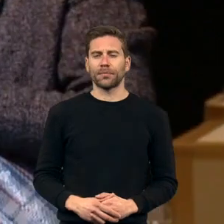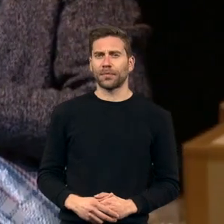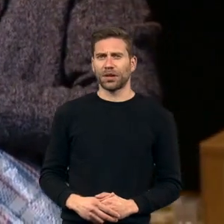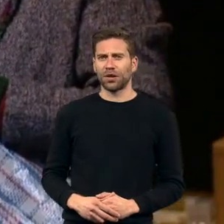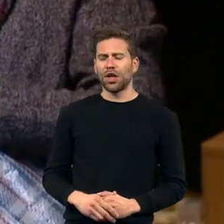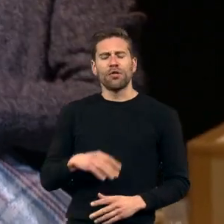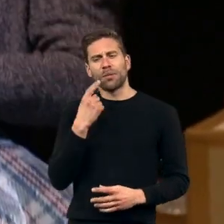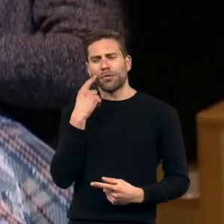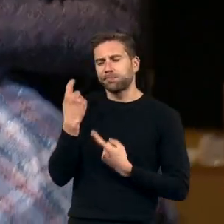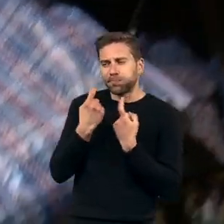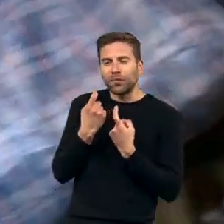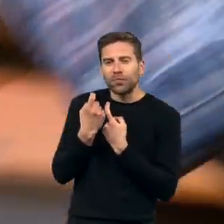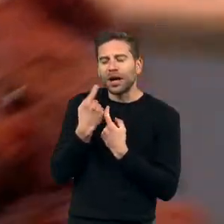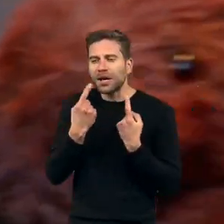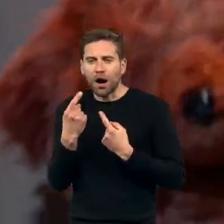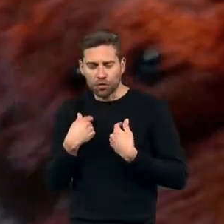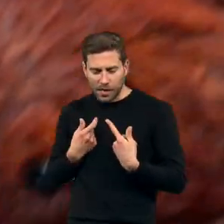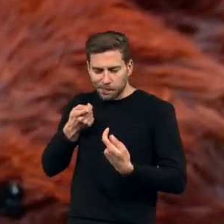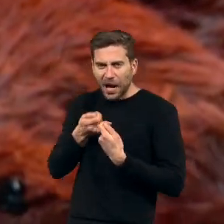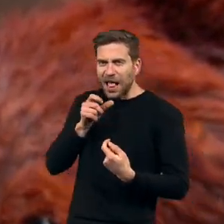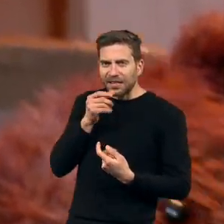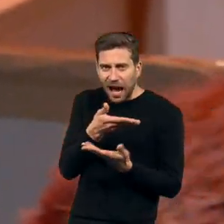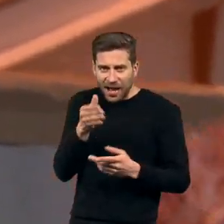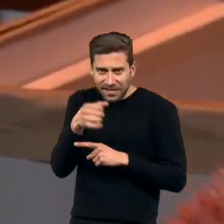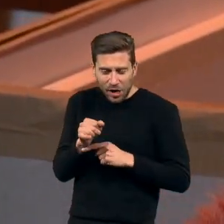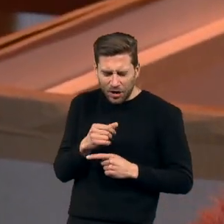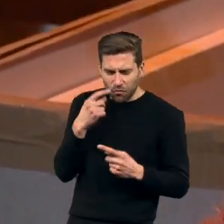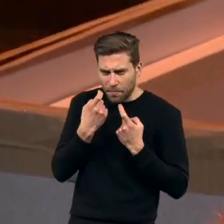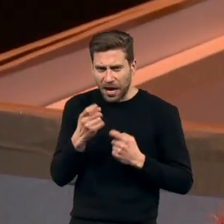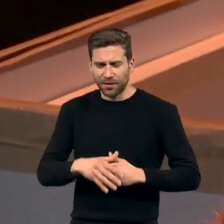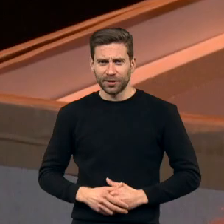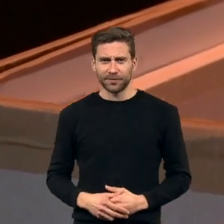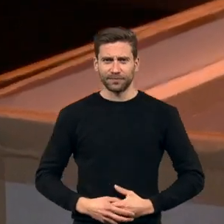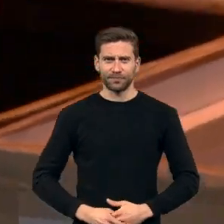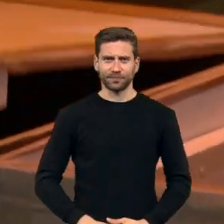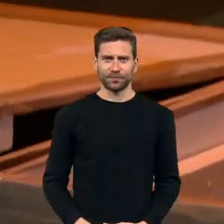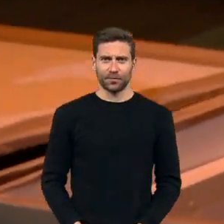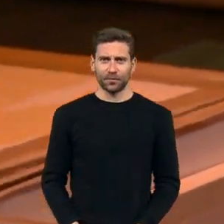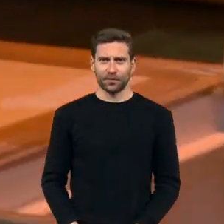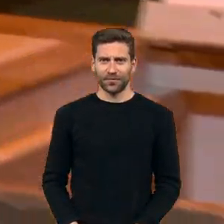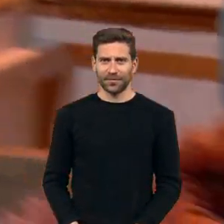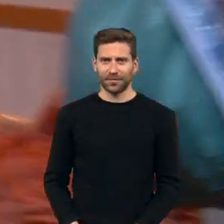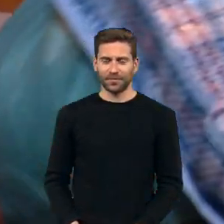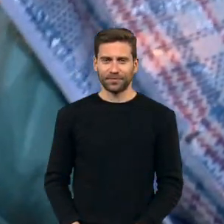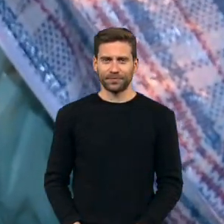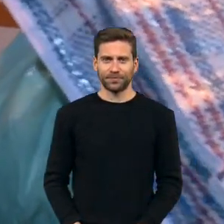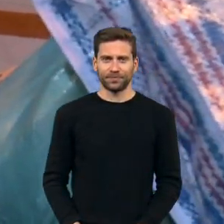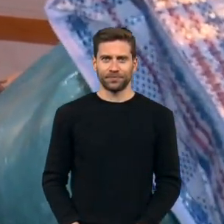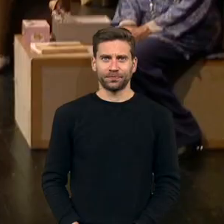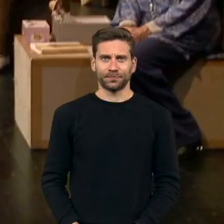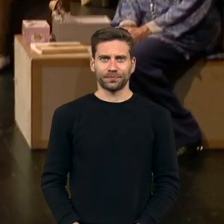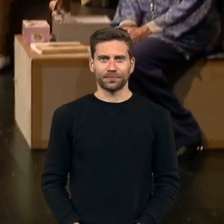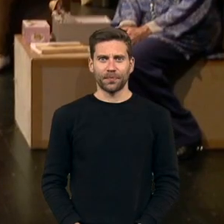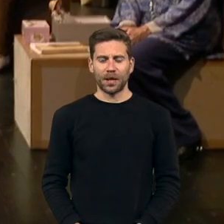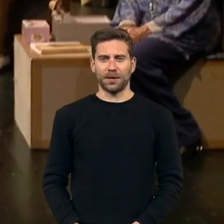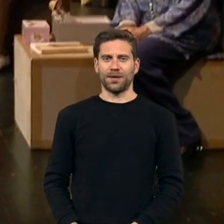encontro alguma coisa que me sirva. Está para aí. Nada aqui. Oh!